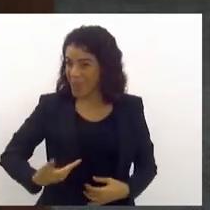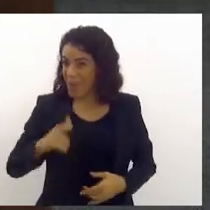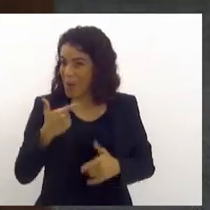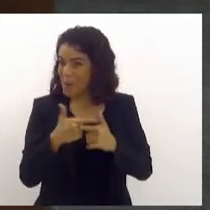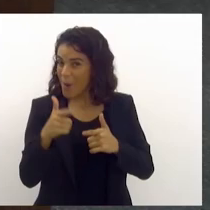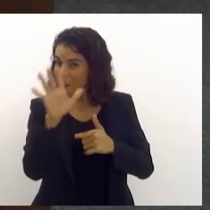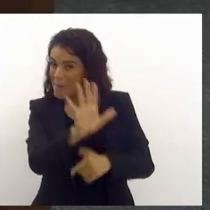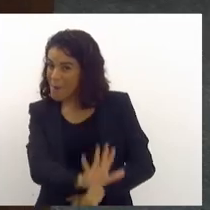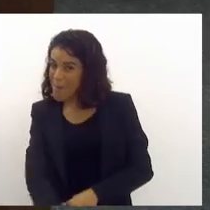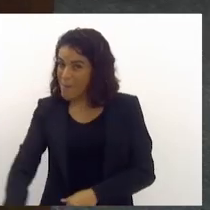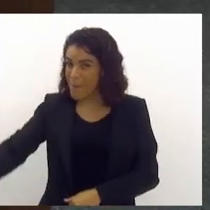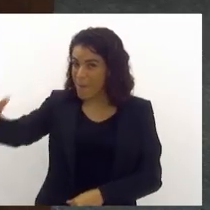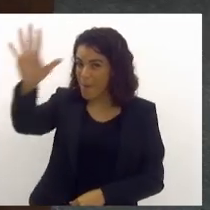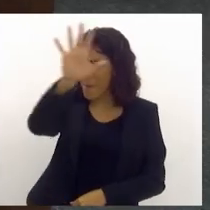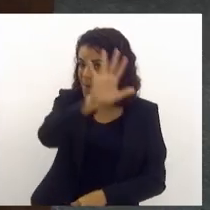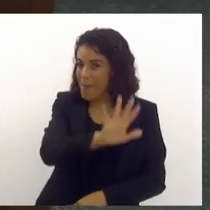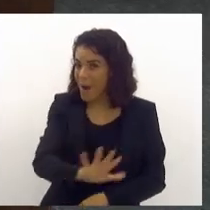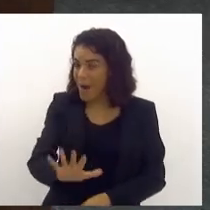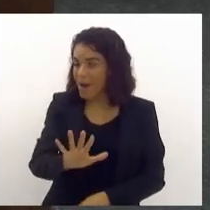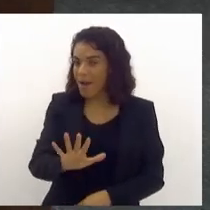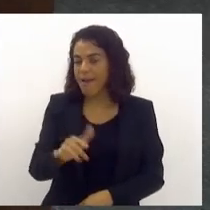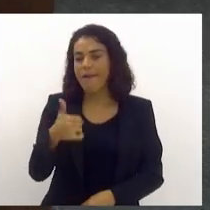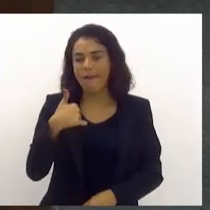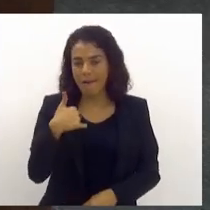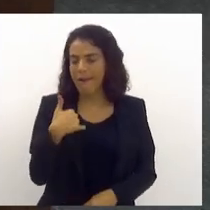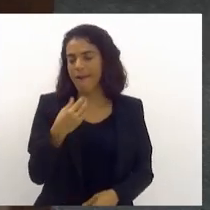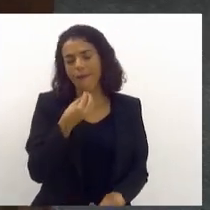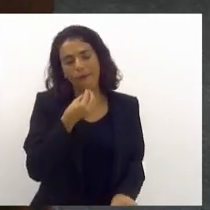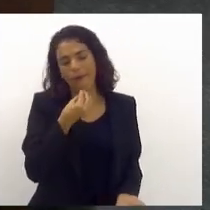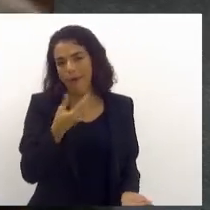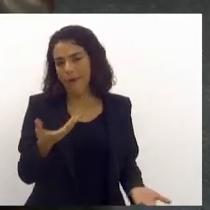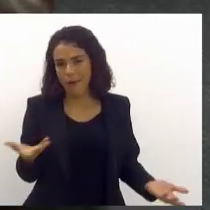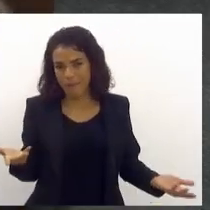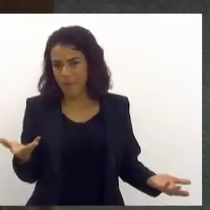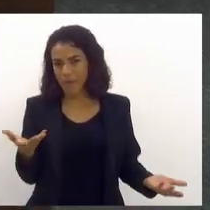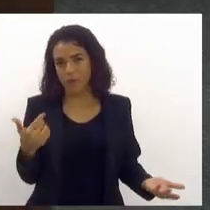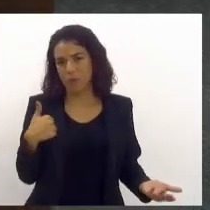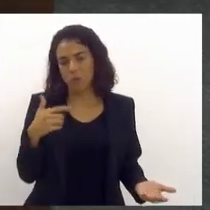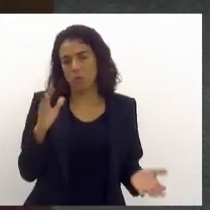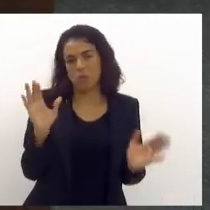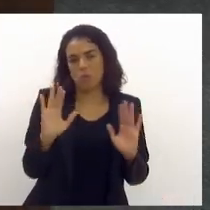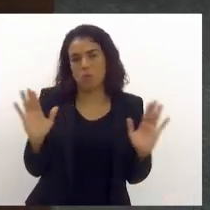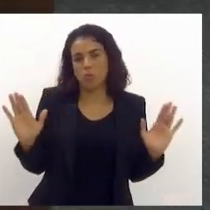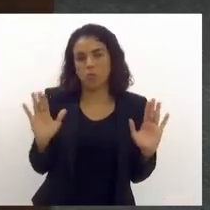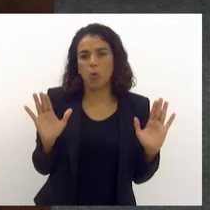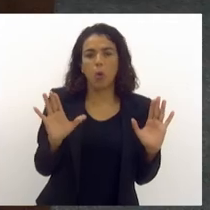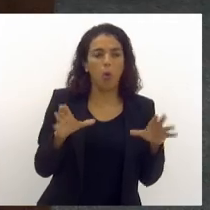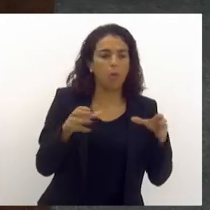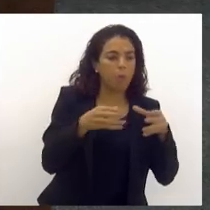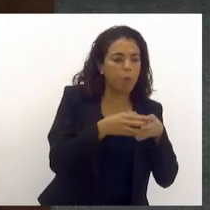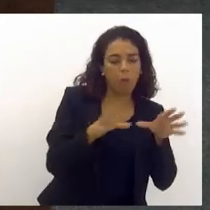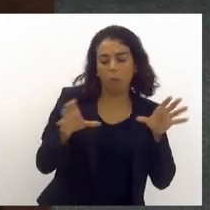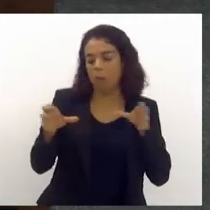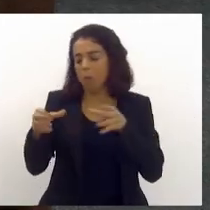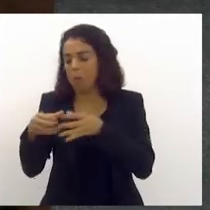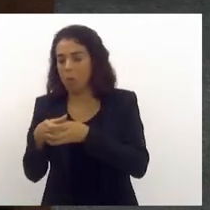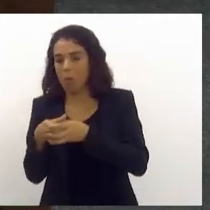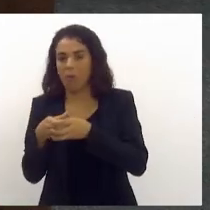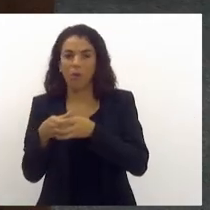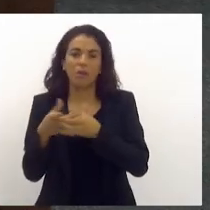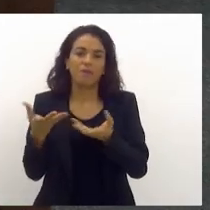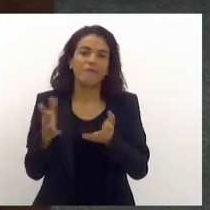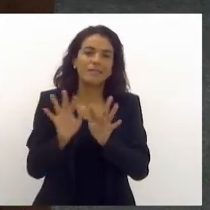problema sistêmico. Eu, evidentemente, não estou entre aqueles e aquelas que